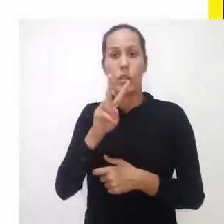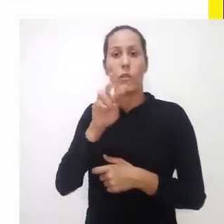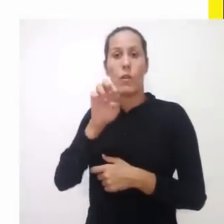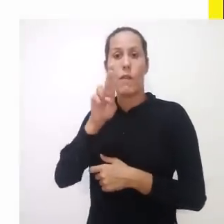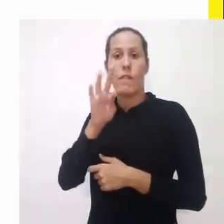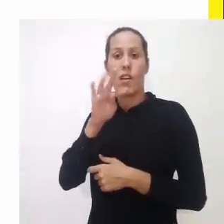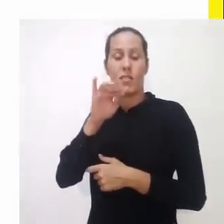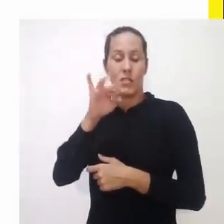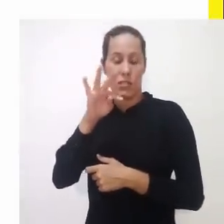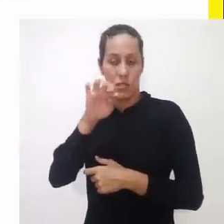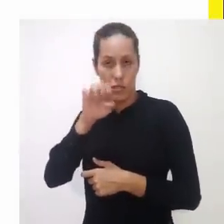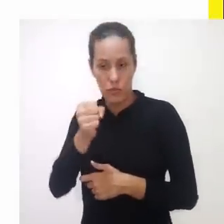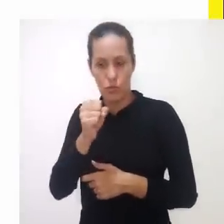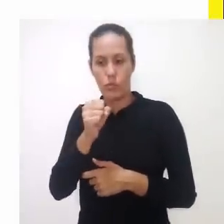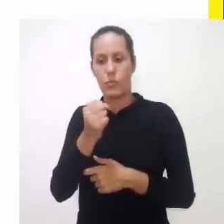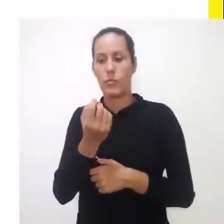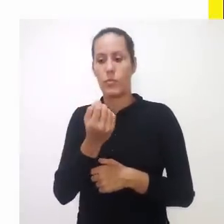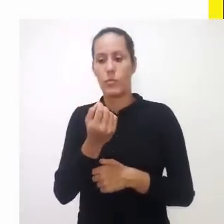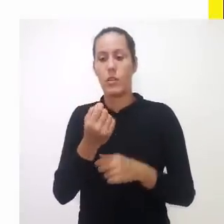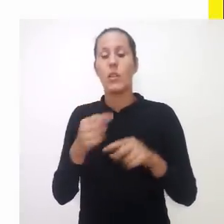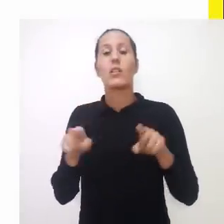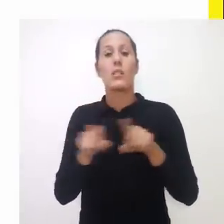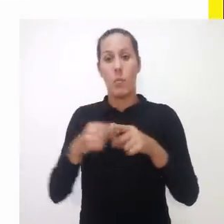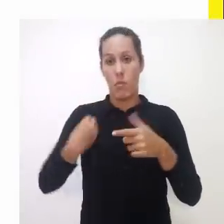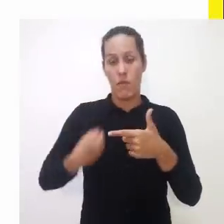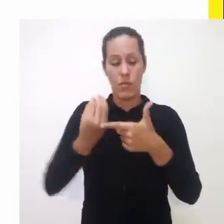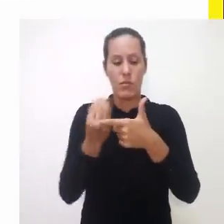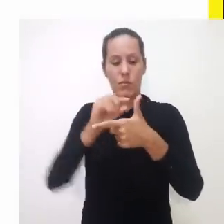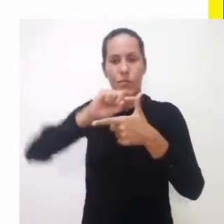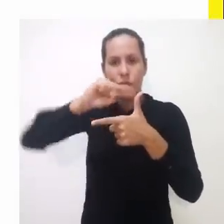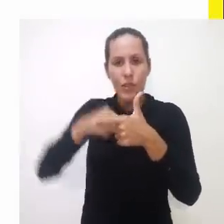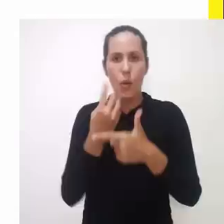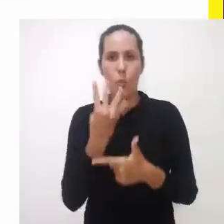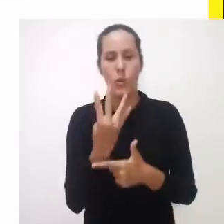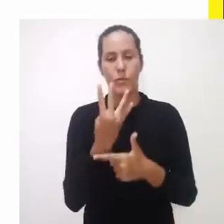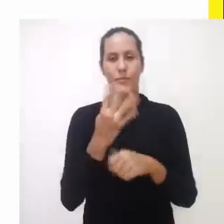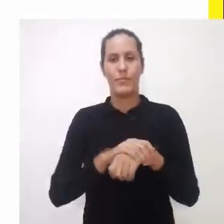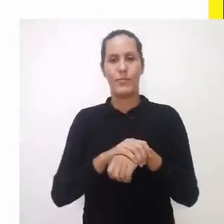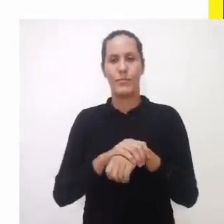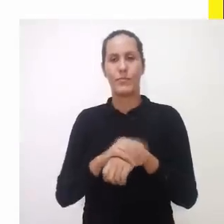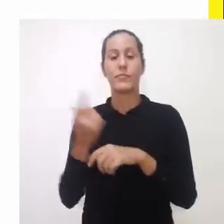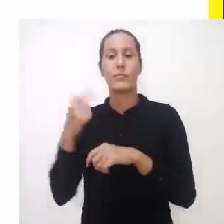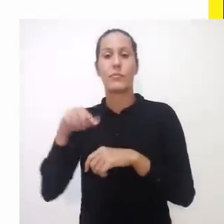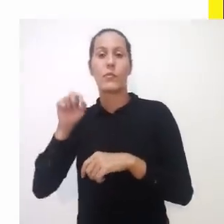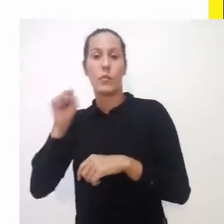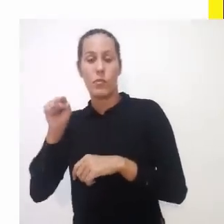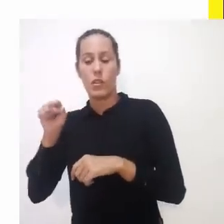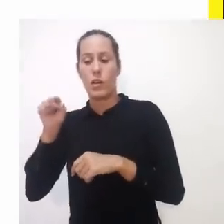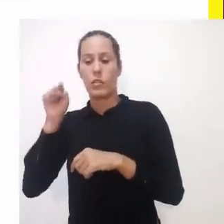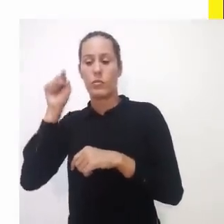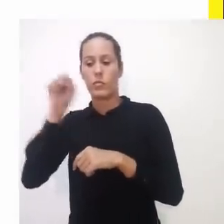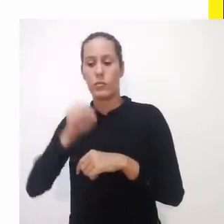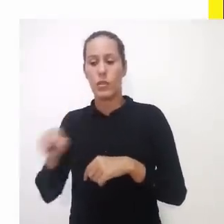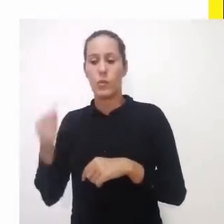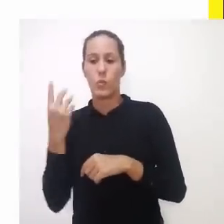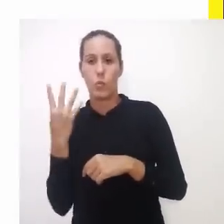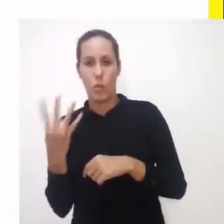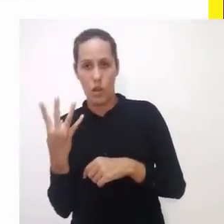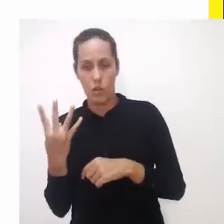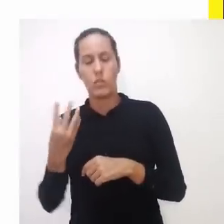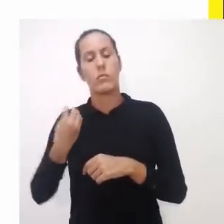Então, e os ângulos internos serão 4 ângulos internos. O pentágono também terá 4 pontos, que os pontos são